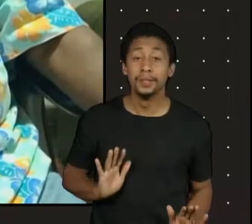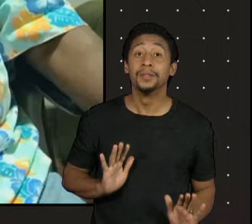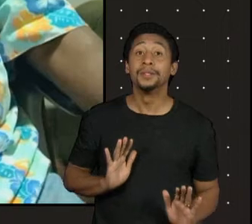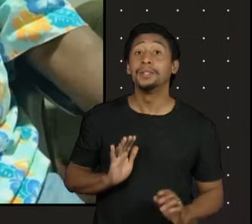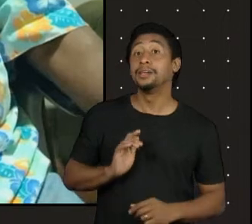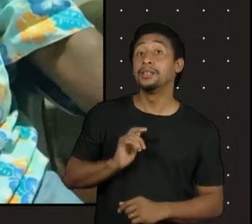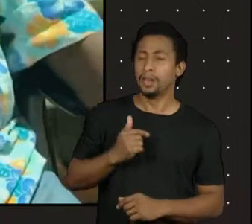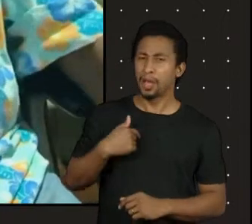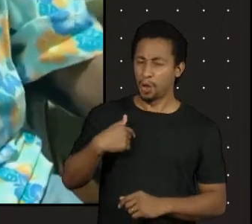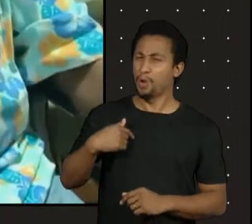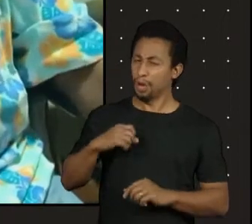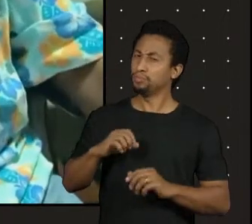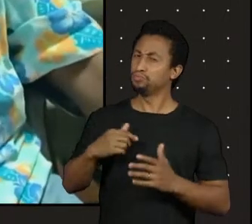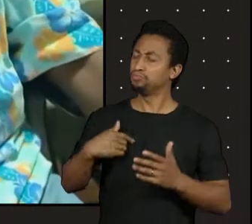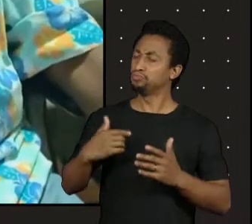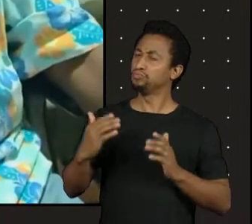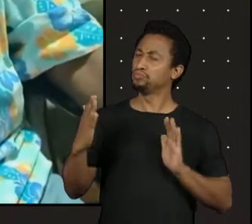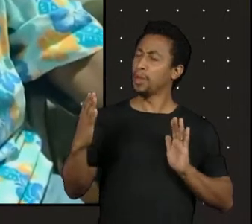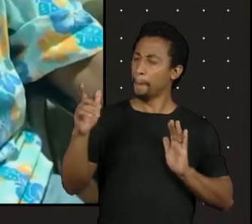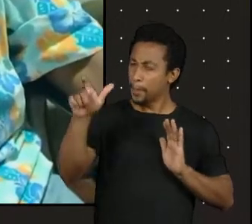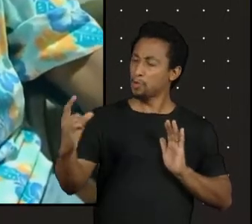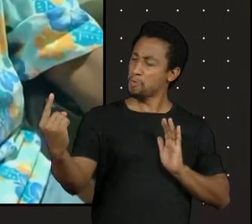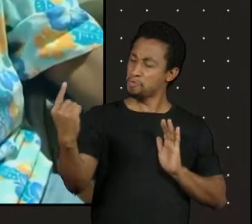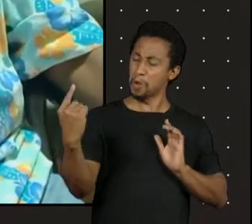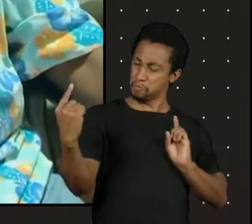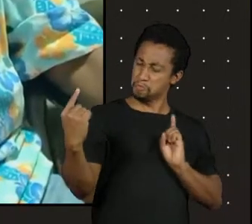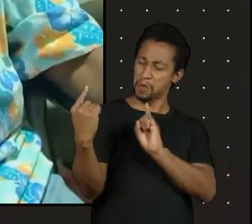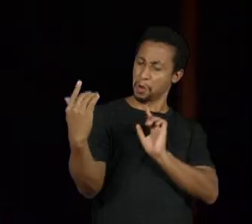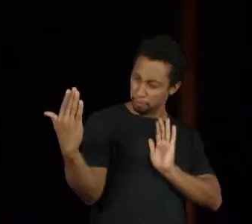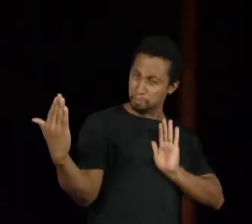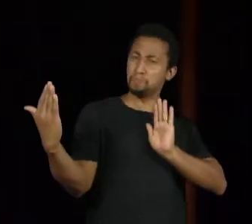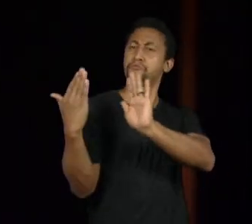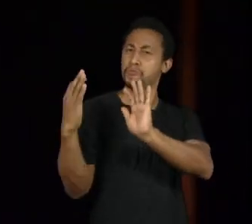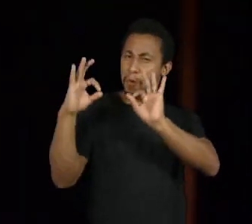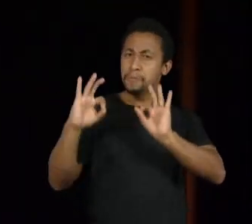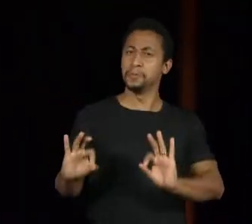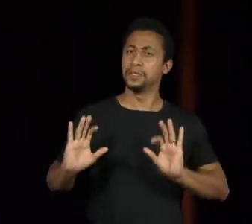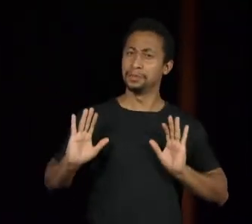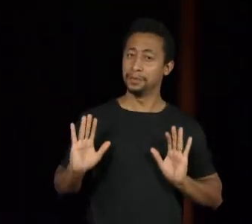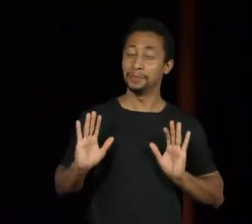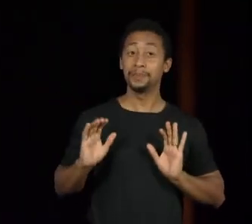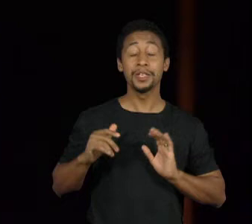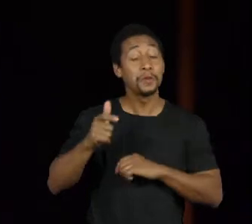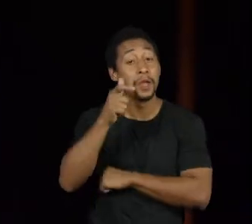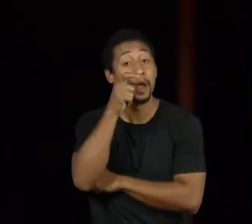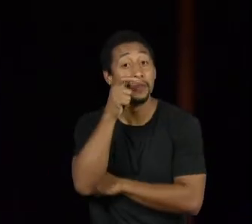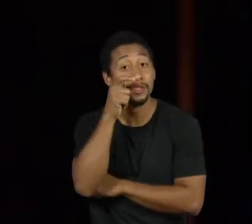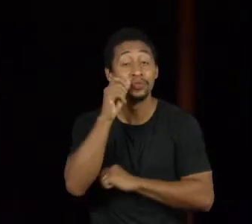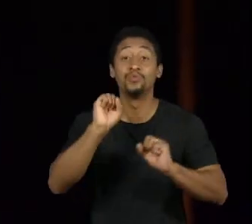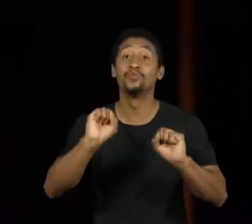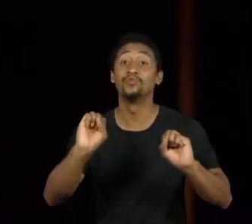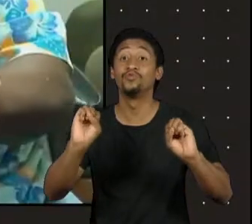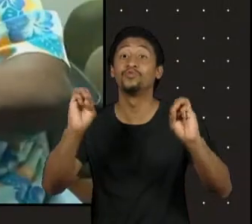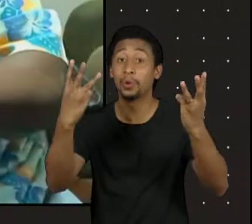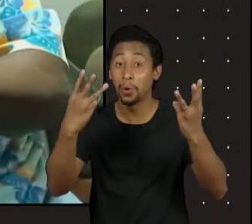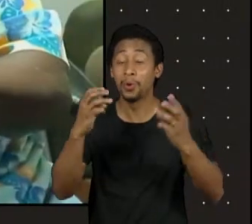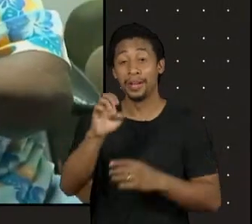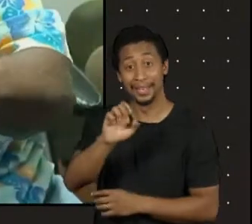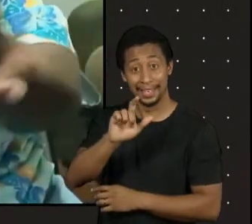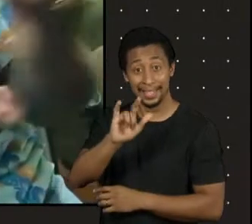cara que peitava situações, né? Naquela época eu peitava situações. E eu estava assistindo o show da Elis, que ela